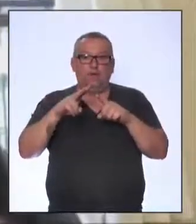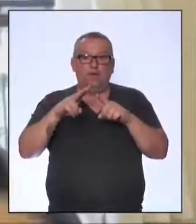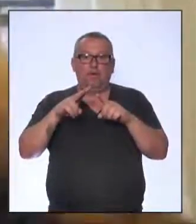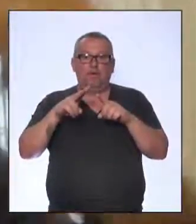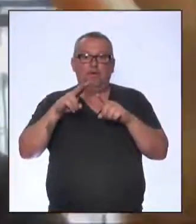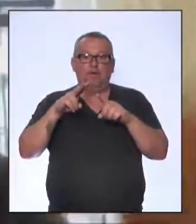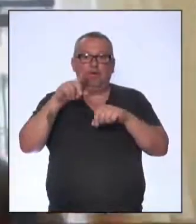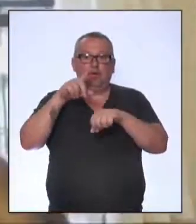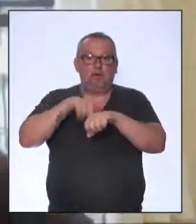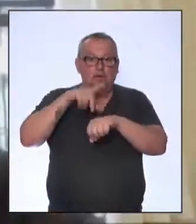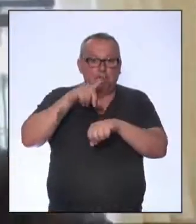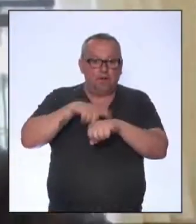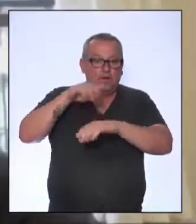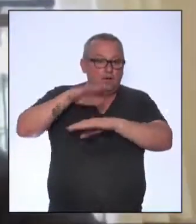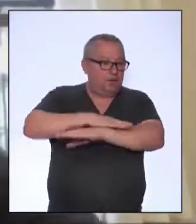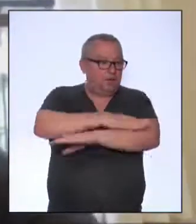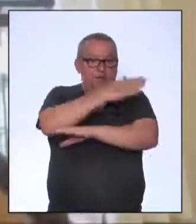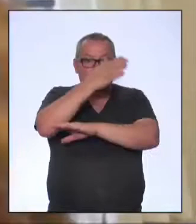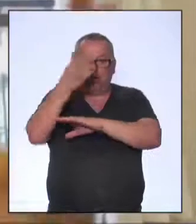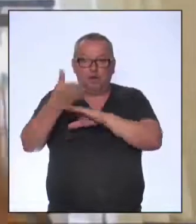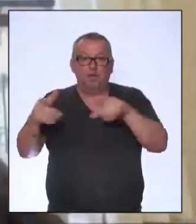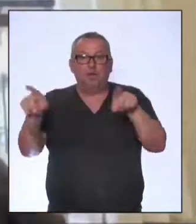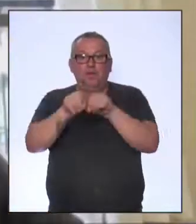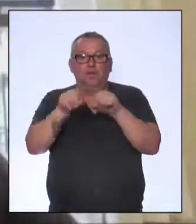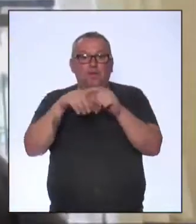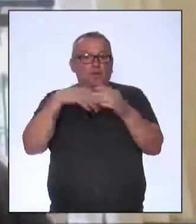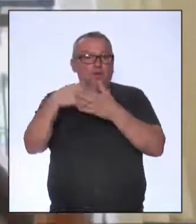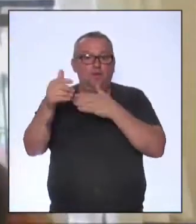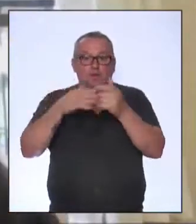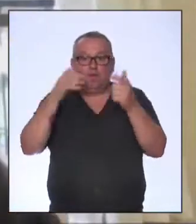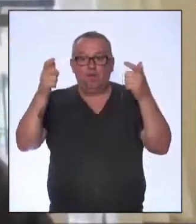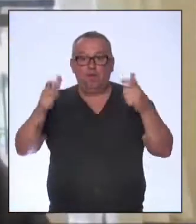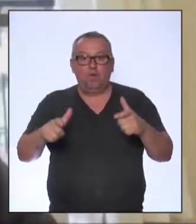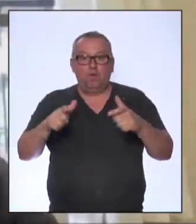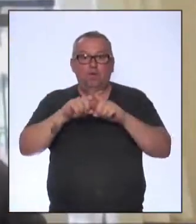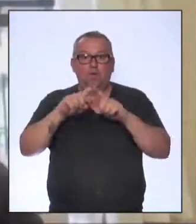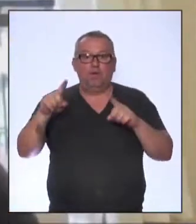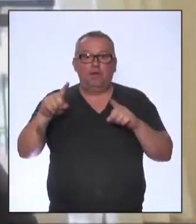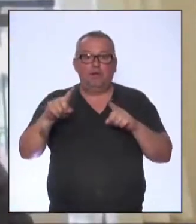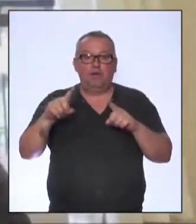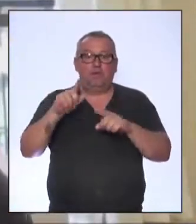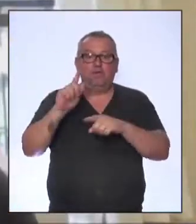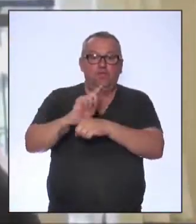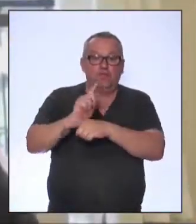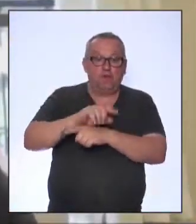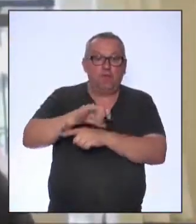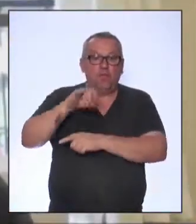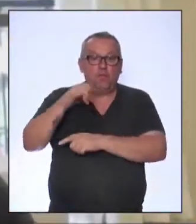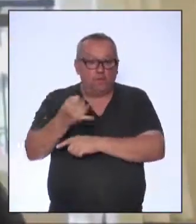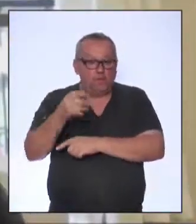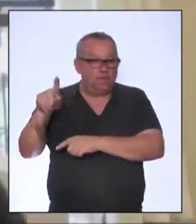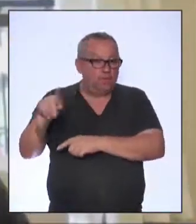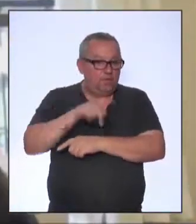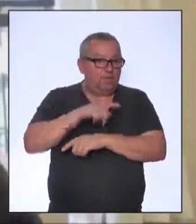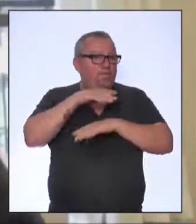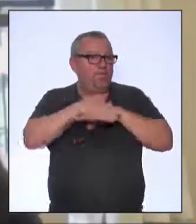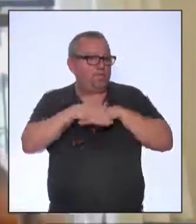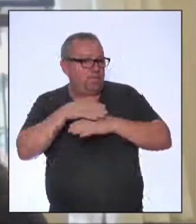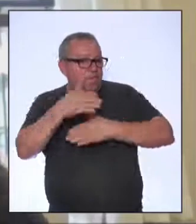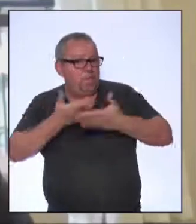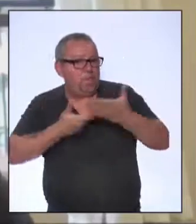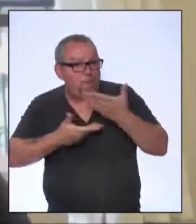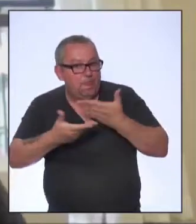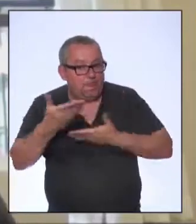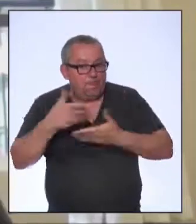na Sênior Integral ou qualquer outro, mas tem professores incríveis. Gestão, aproveita esses professores, conversa,